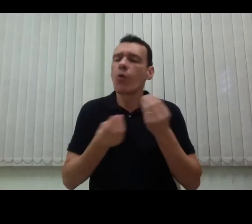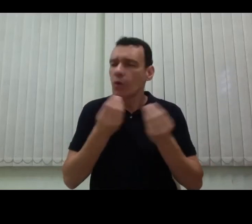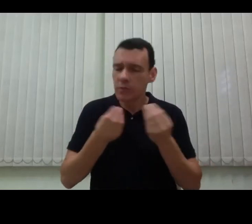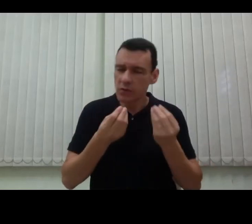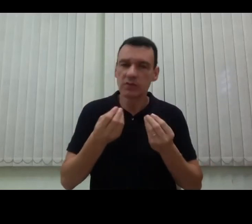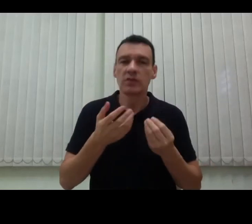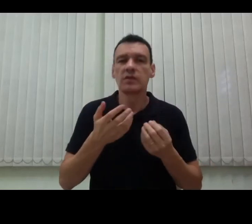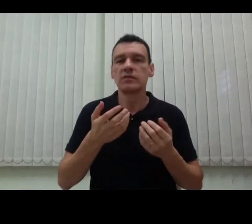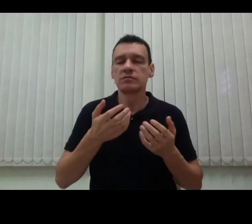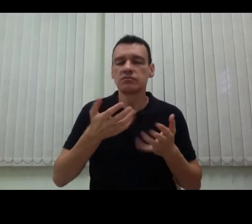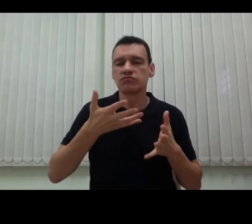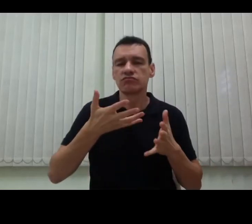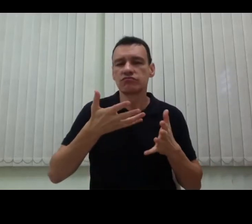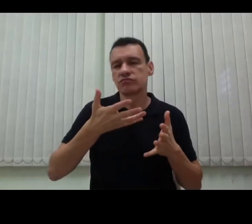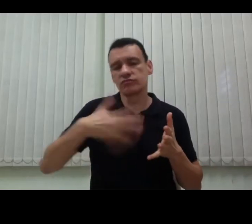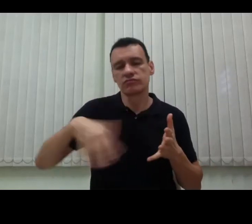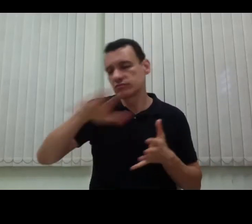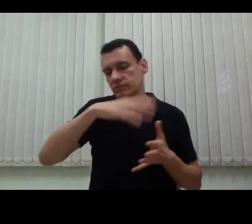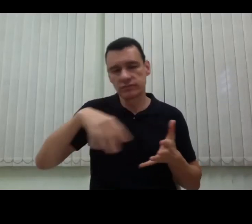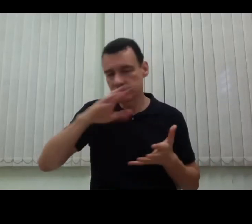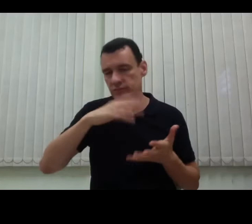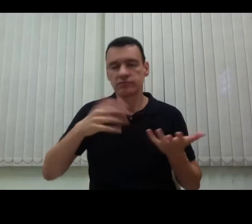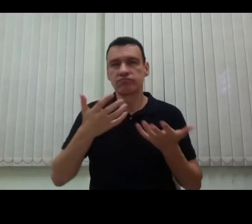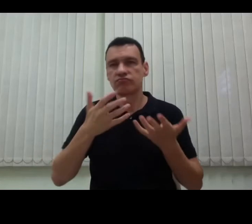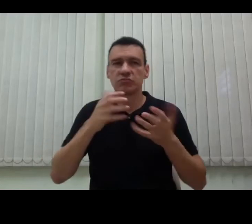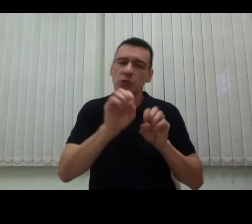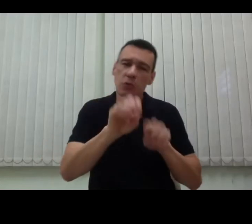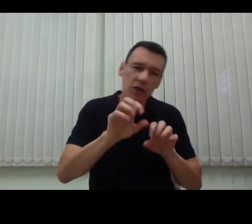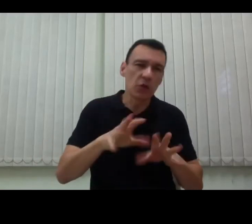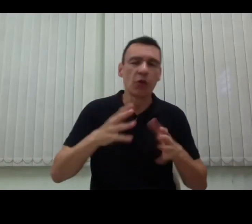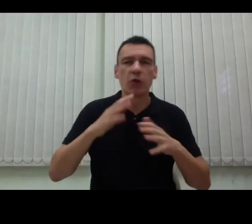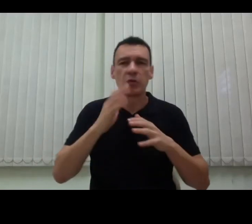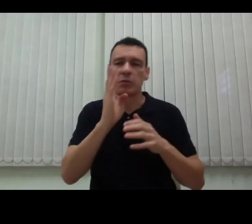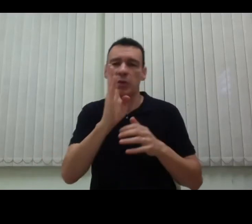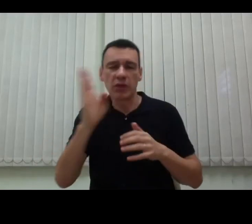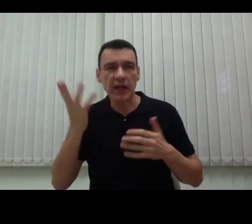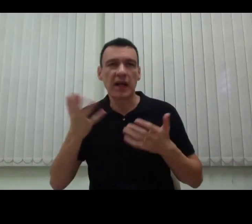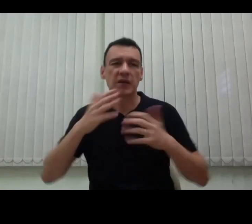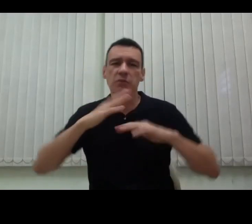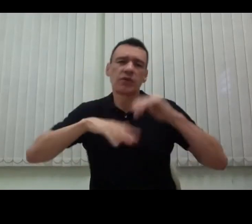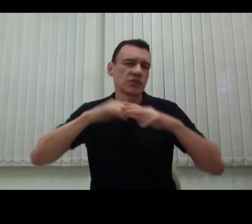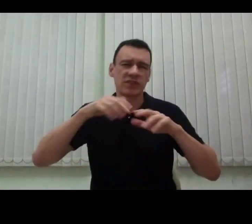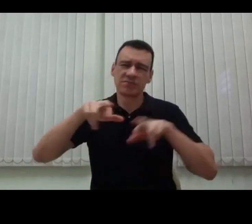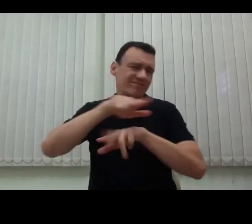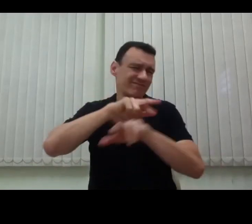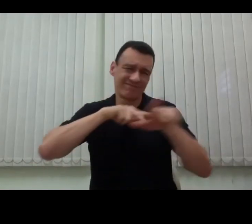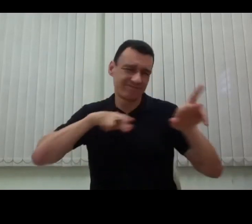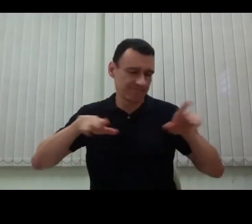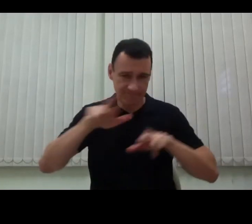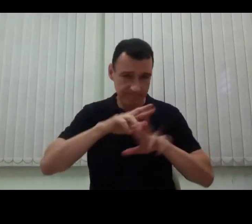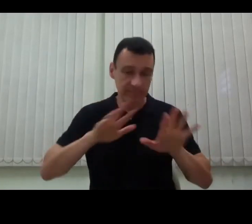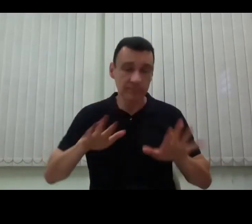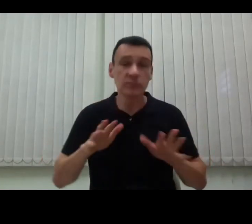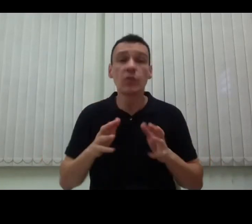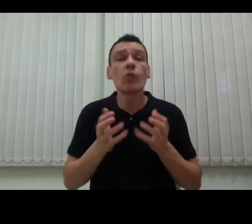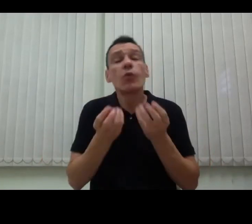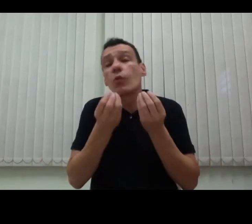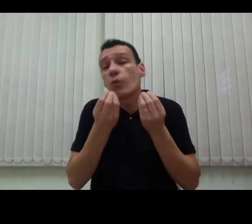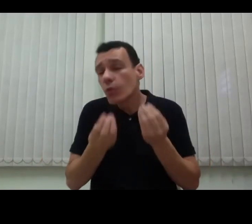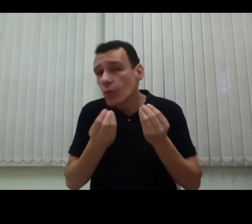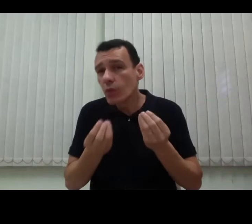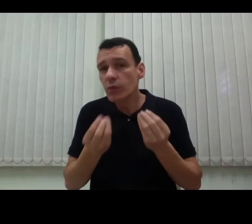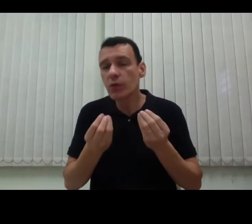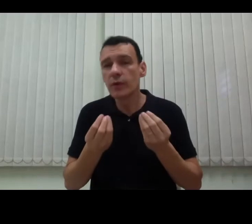professores, bibliotecários, profissionais das diferentes áreas, como nós podemos atuar, né,